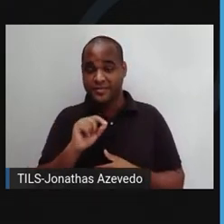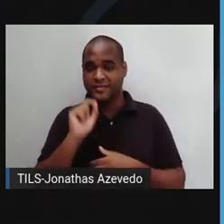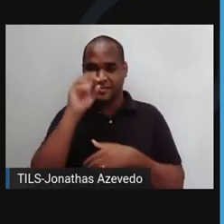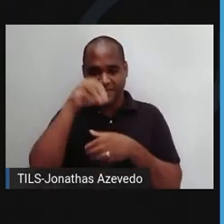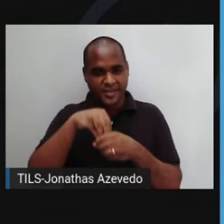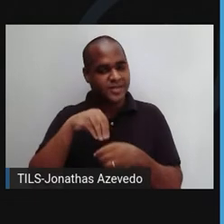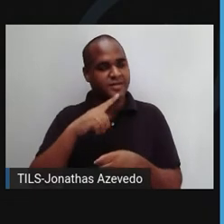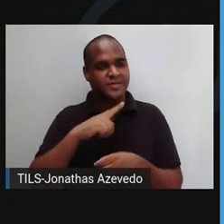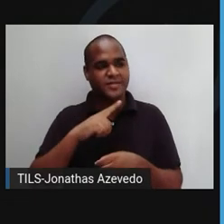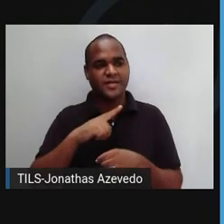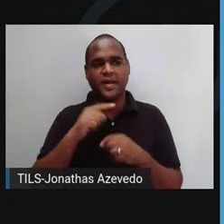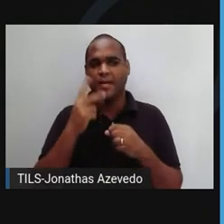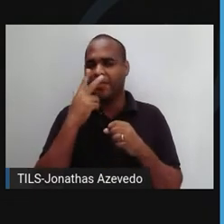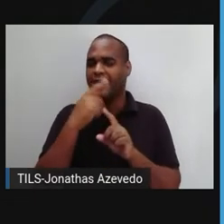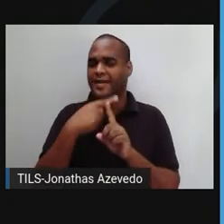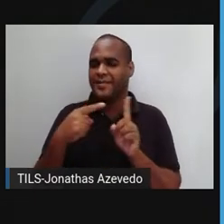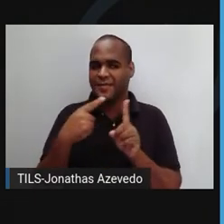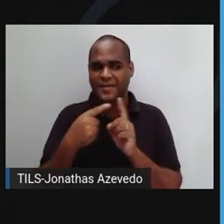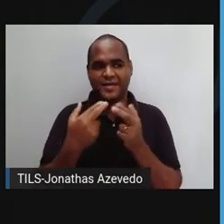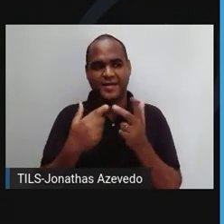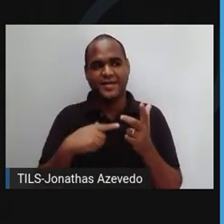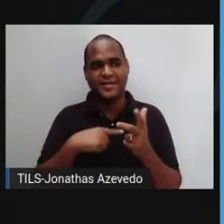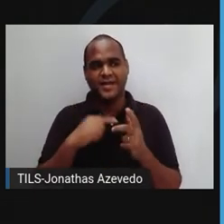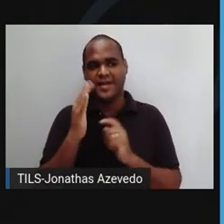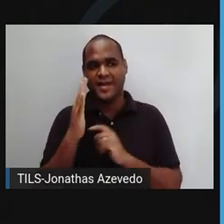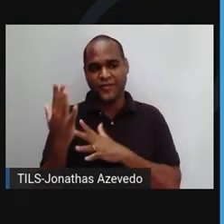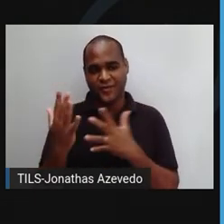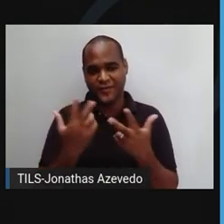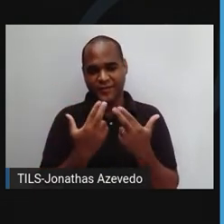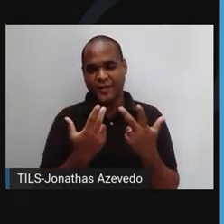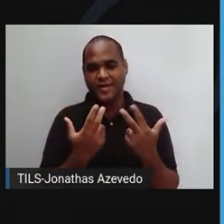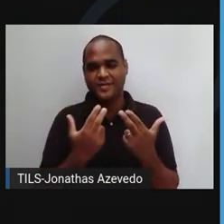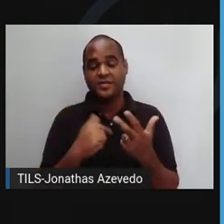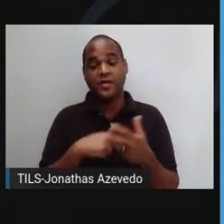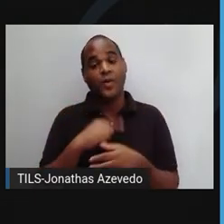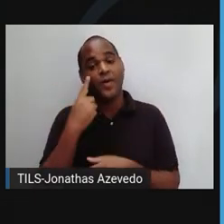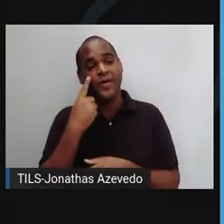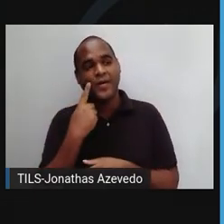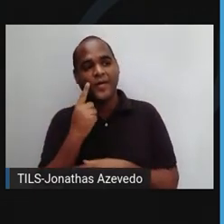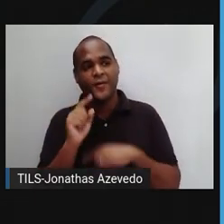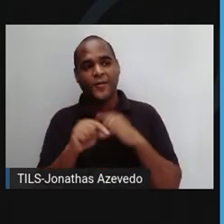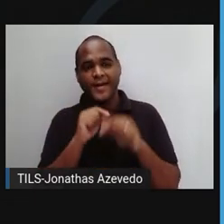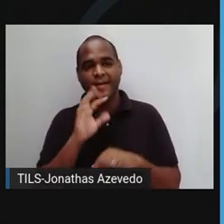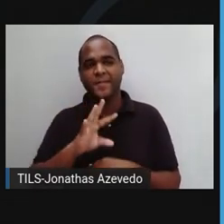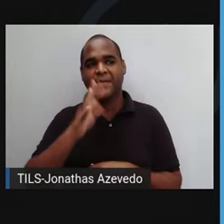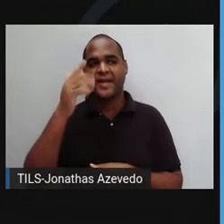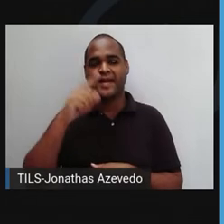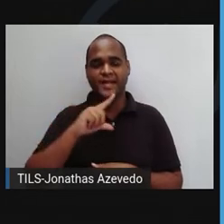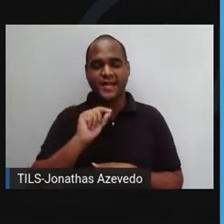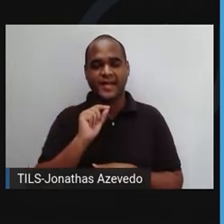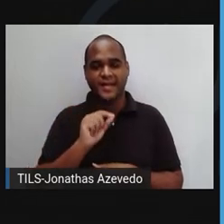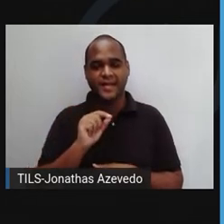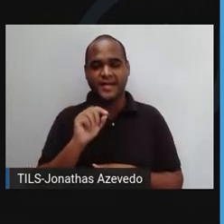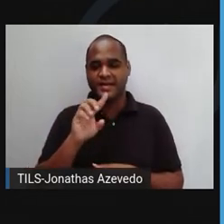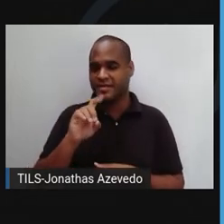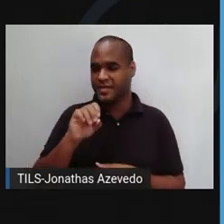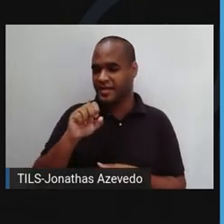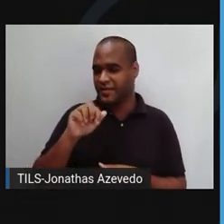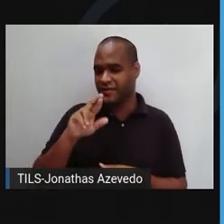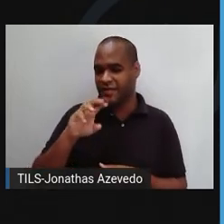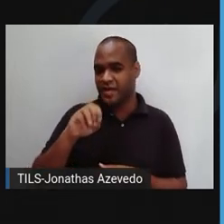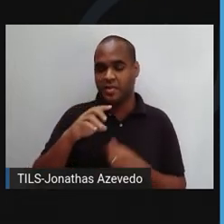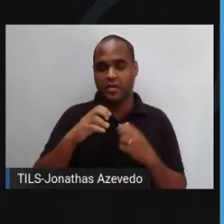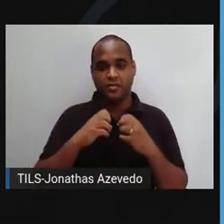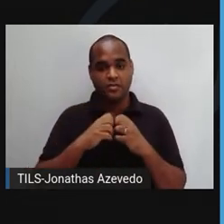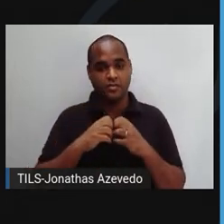Eles são semelhantes aos galhos de uma árvore. Oh, espere um pouco! O que está acontecendo aqui? O diafragma está expandindo.